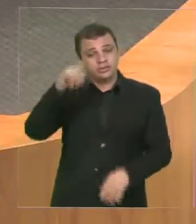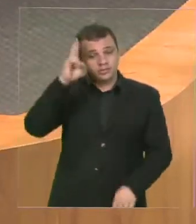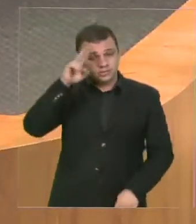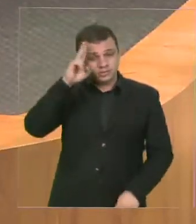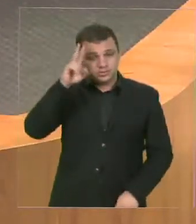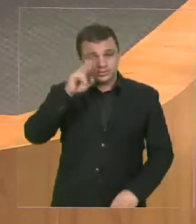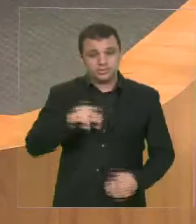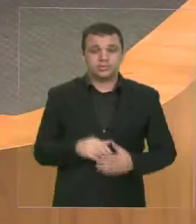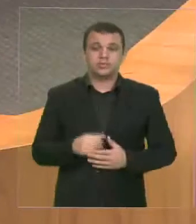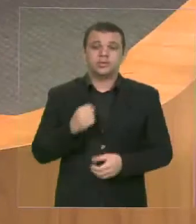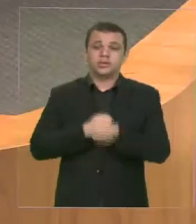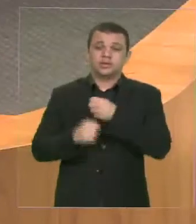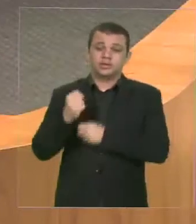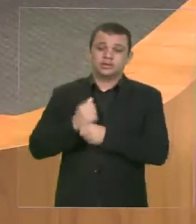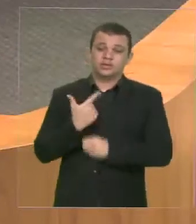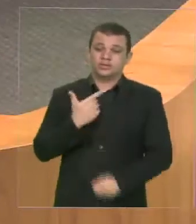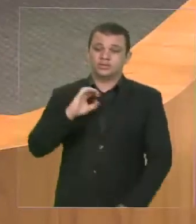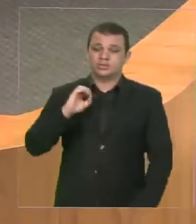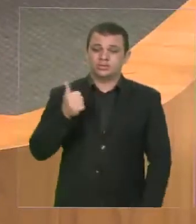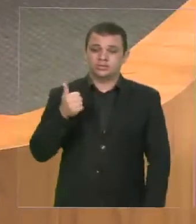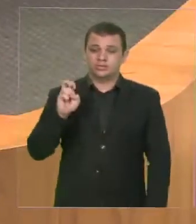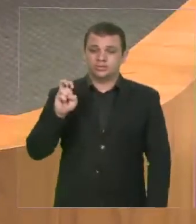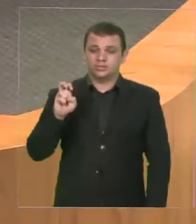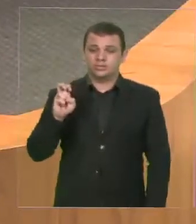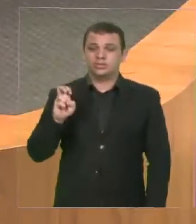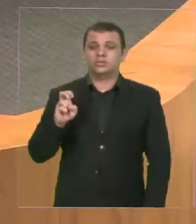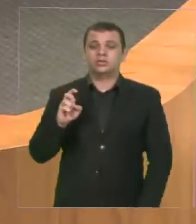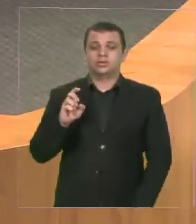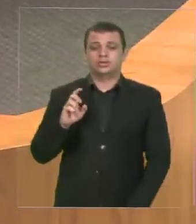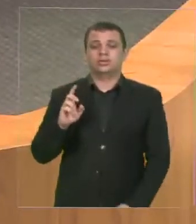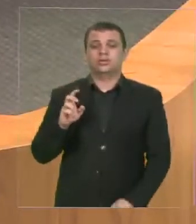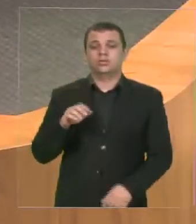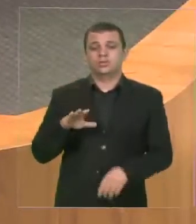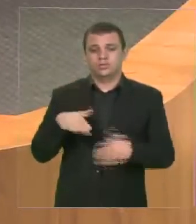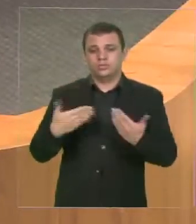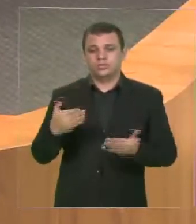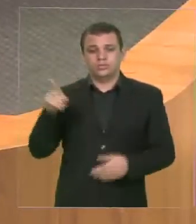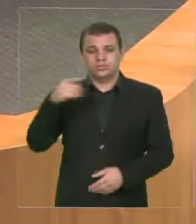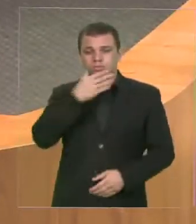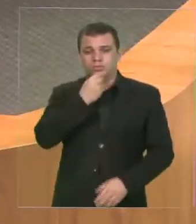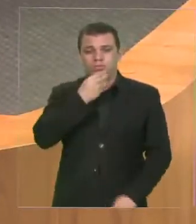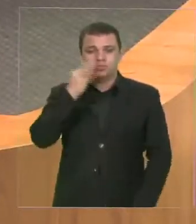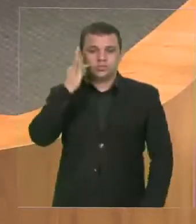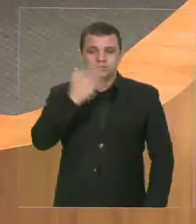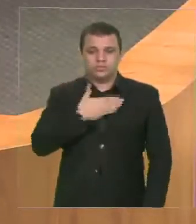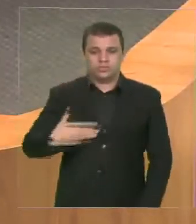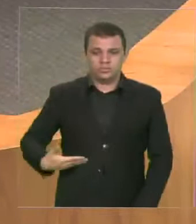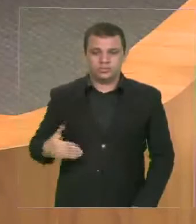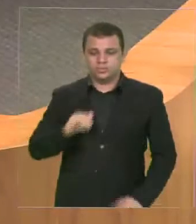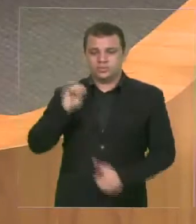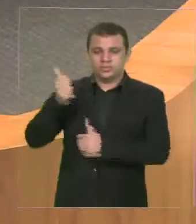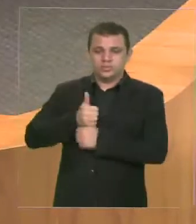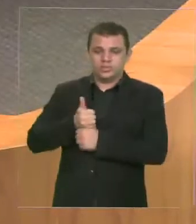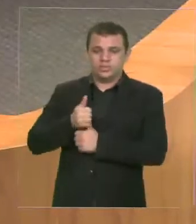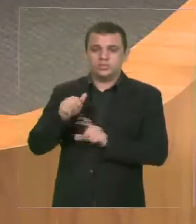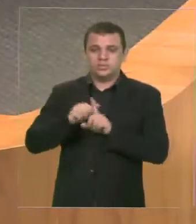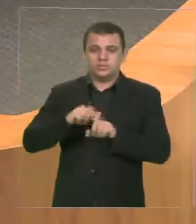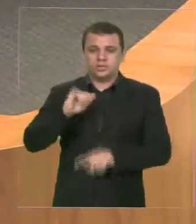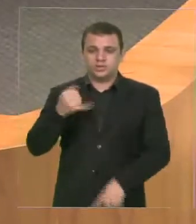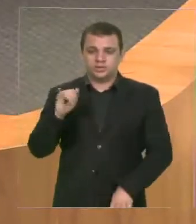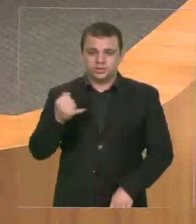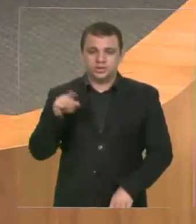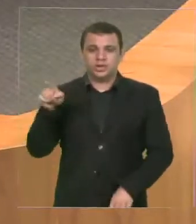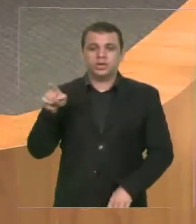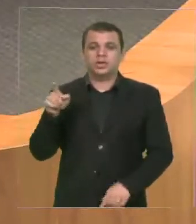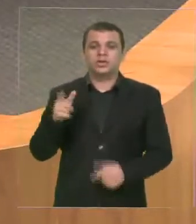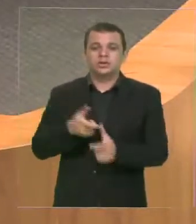início de 2015, assim que o governador comunista recebeu o Estado do Maranhão, em janeiro de 2015, a dívida